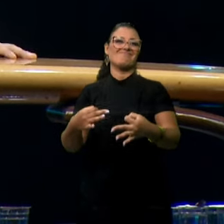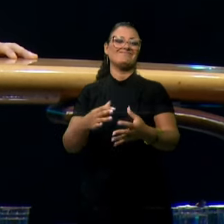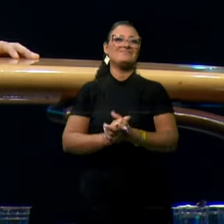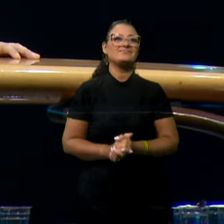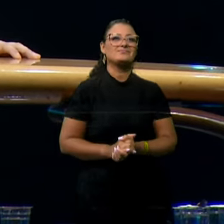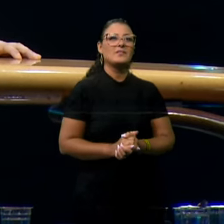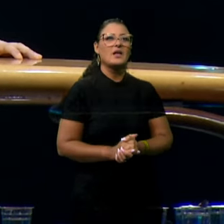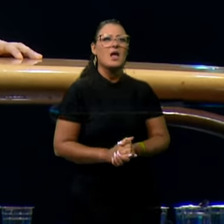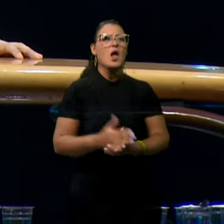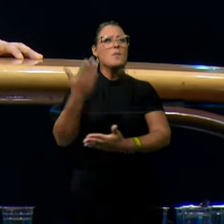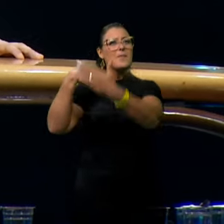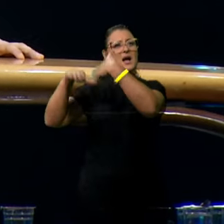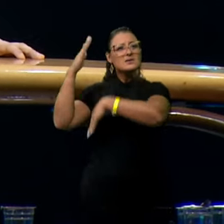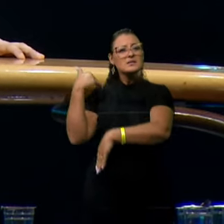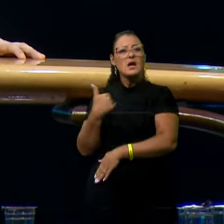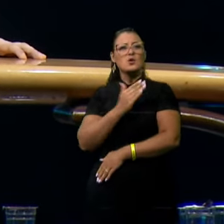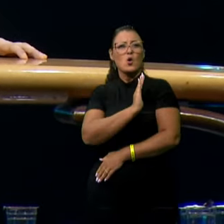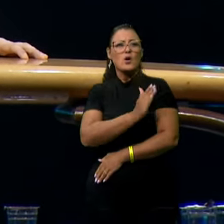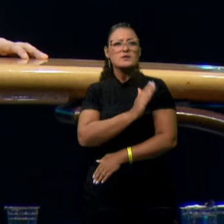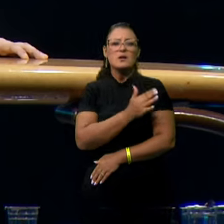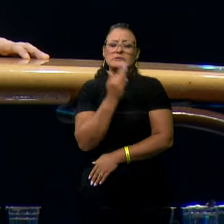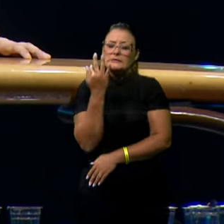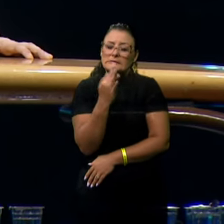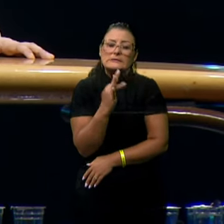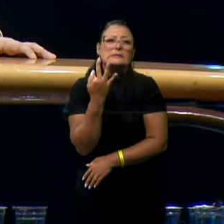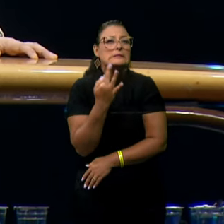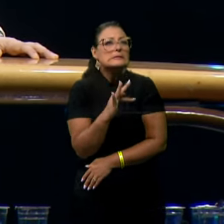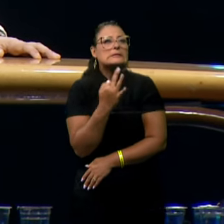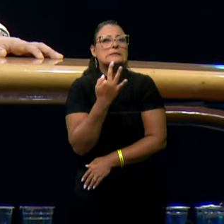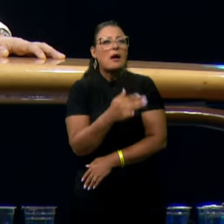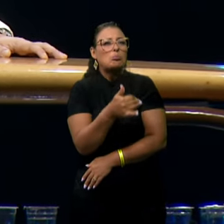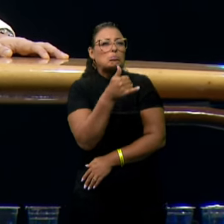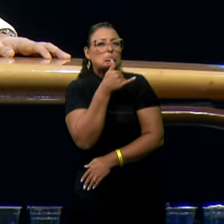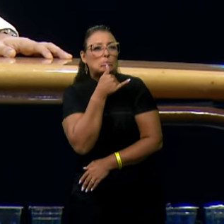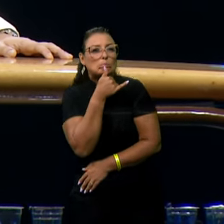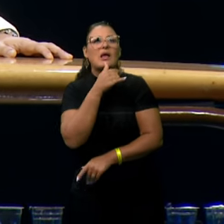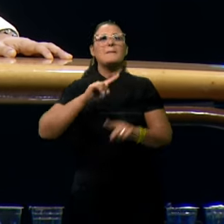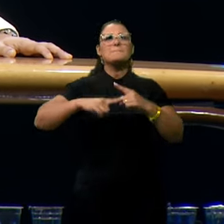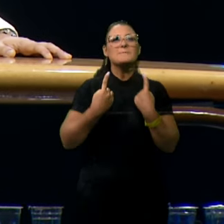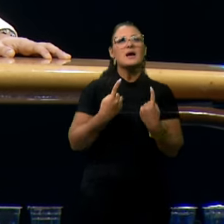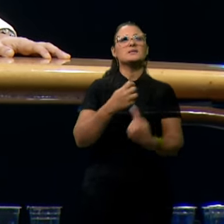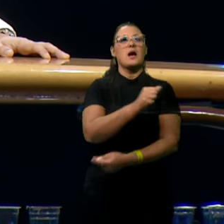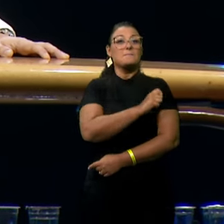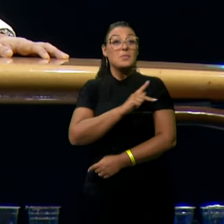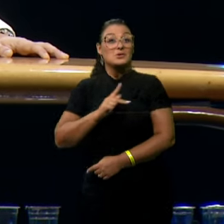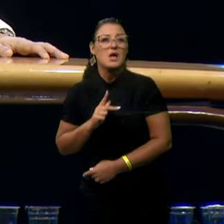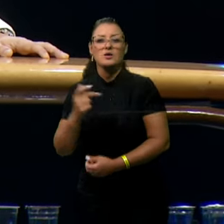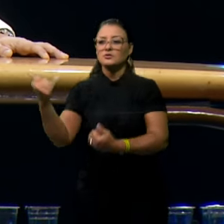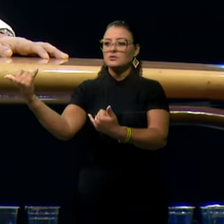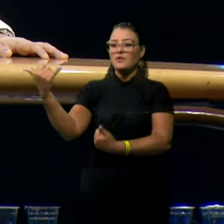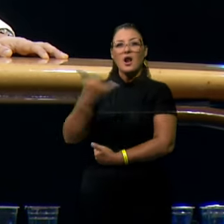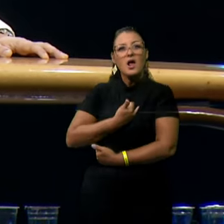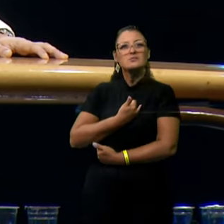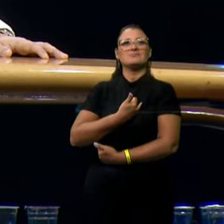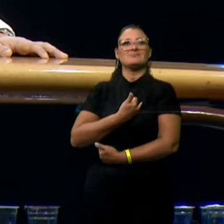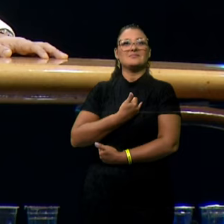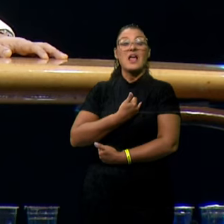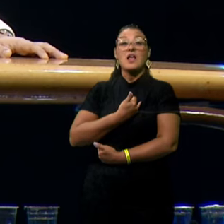sangrando a situação é circunstância Foi simplesmente uma palavra Apostólica disse deixa que ele não